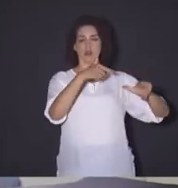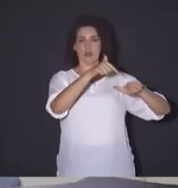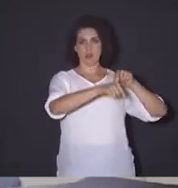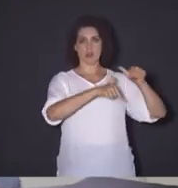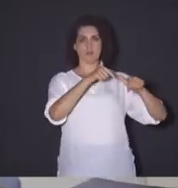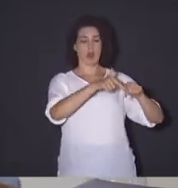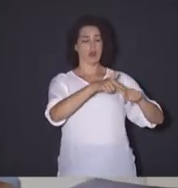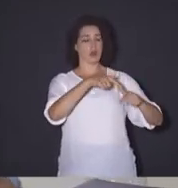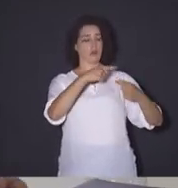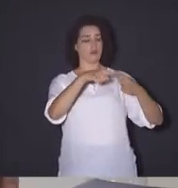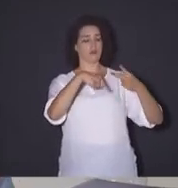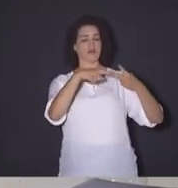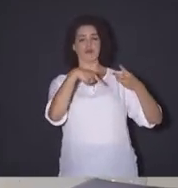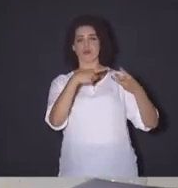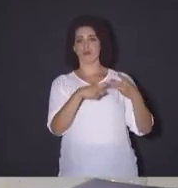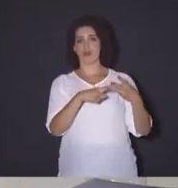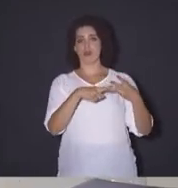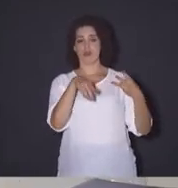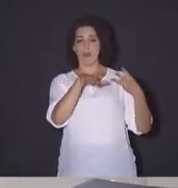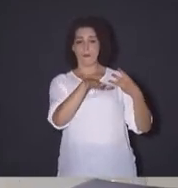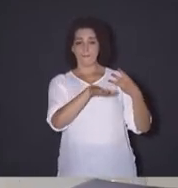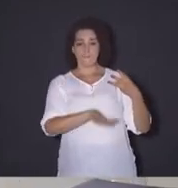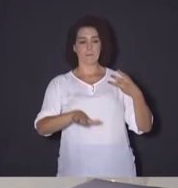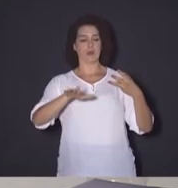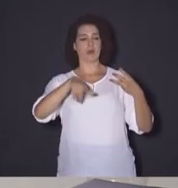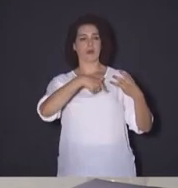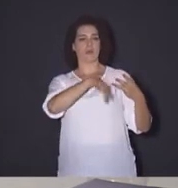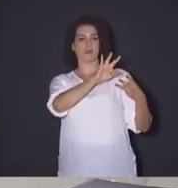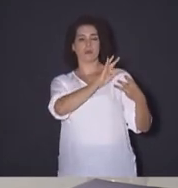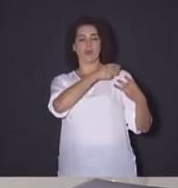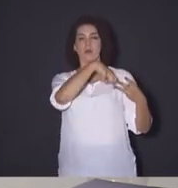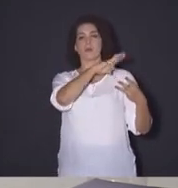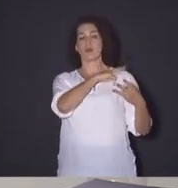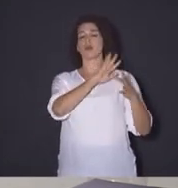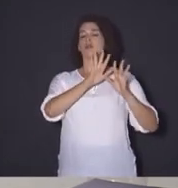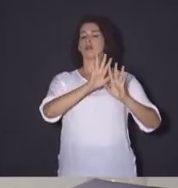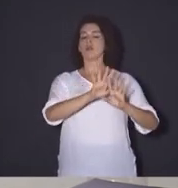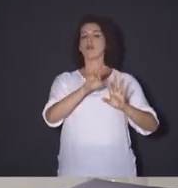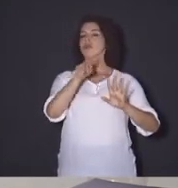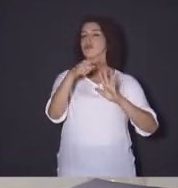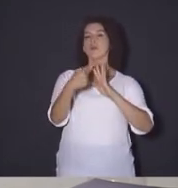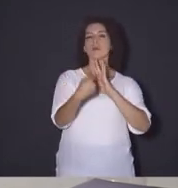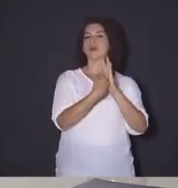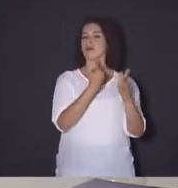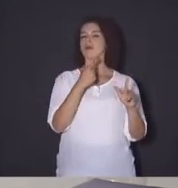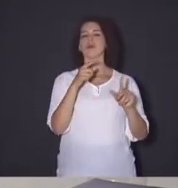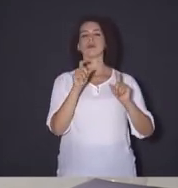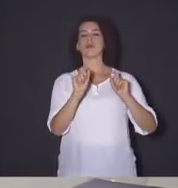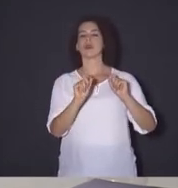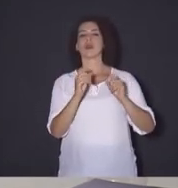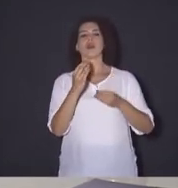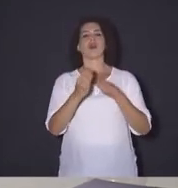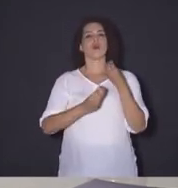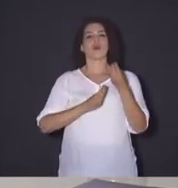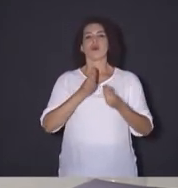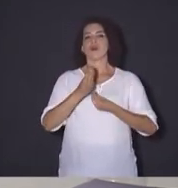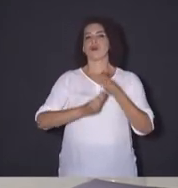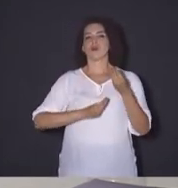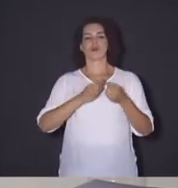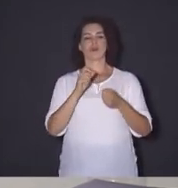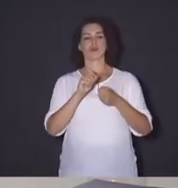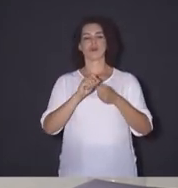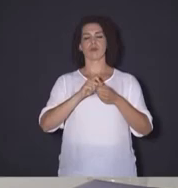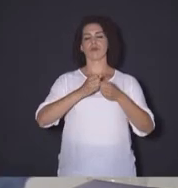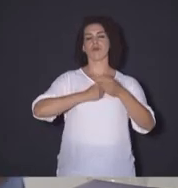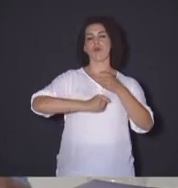educativas e qual é a grande questão não é que a grande questão que você traz são as condições objetivas de trabalho